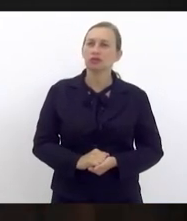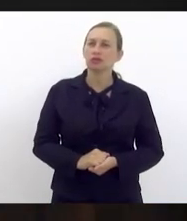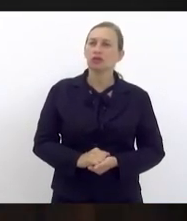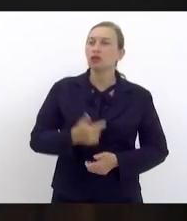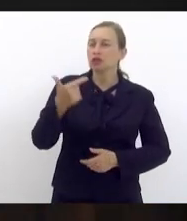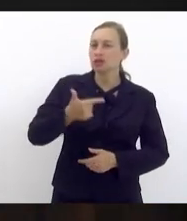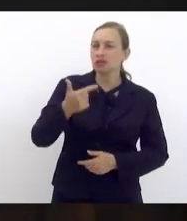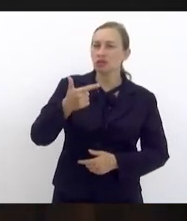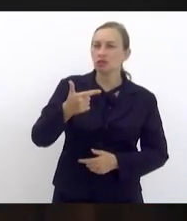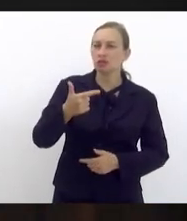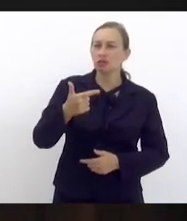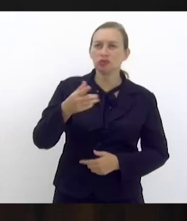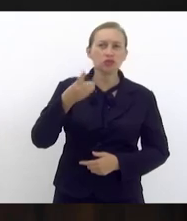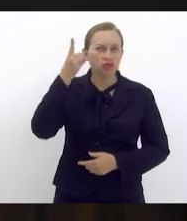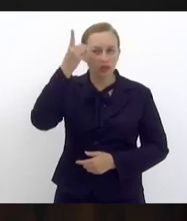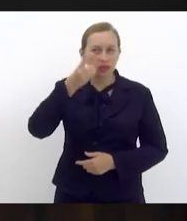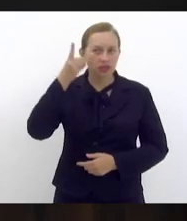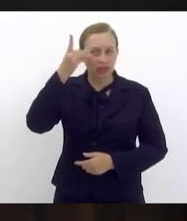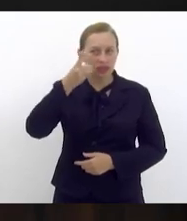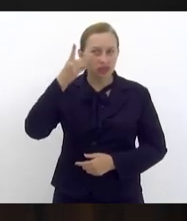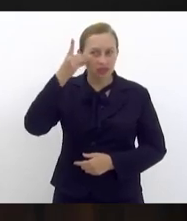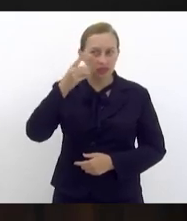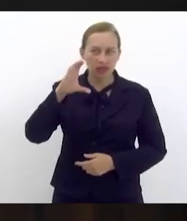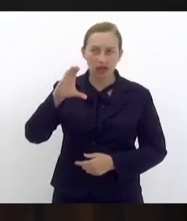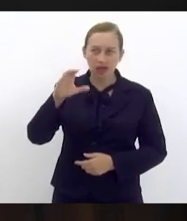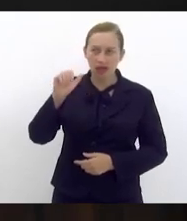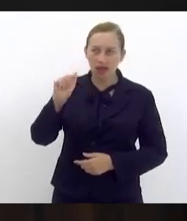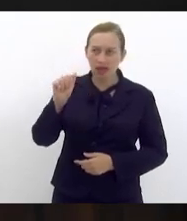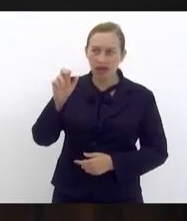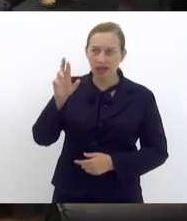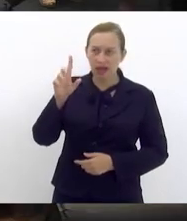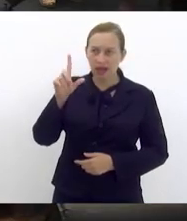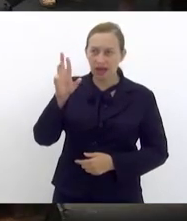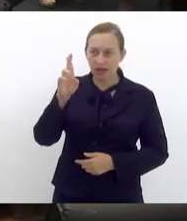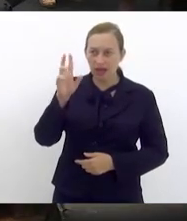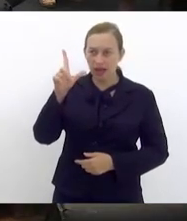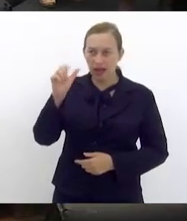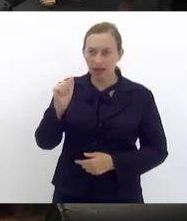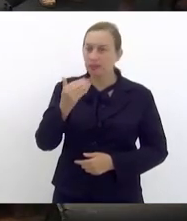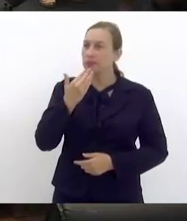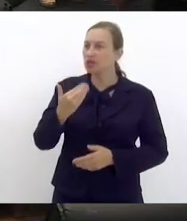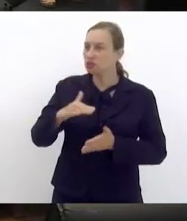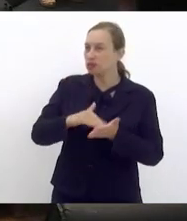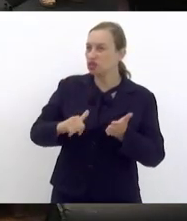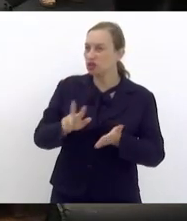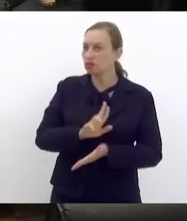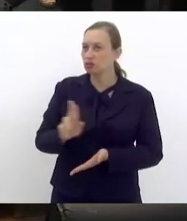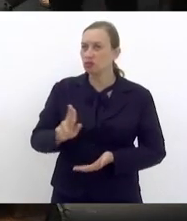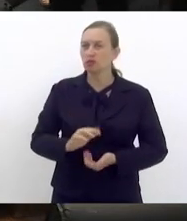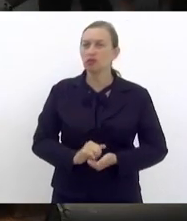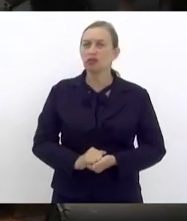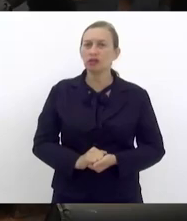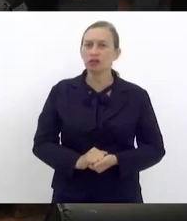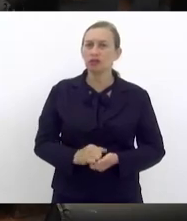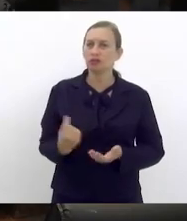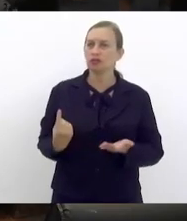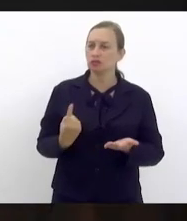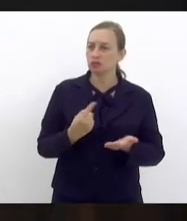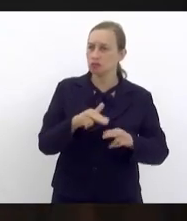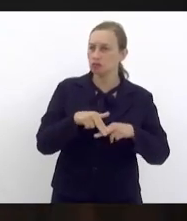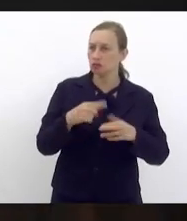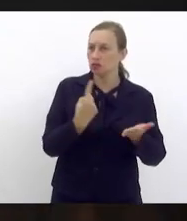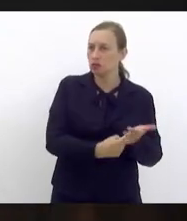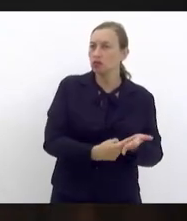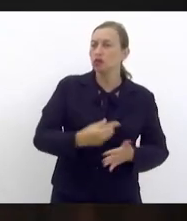Segundo orador inscrito é a nobre deputada Carla Machado, que pediu para retirar seu nome em razão de compromissos.